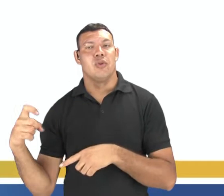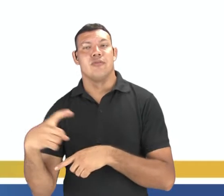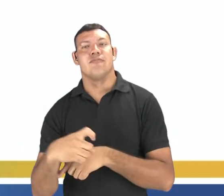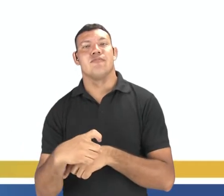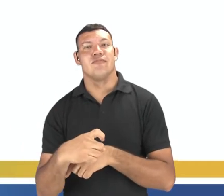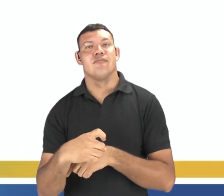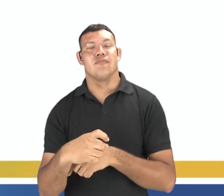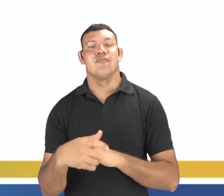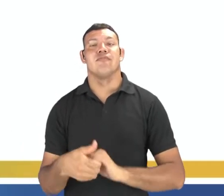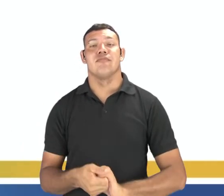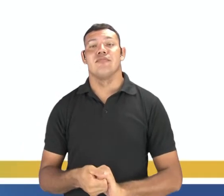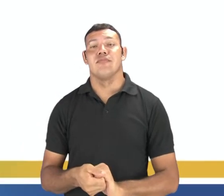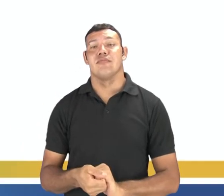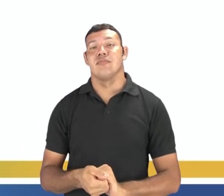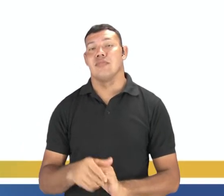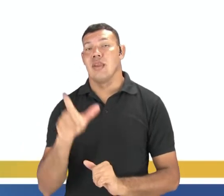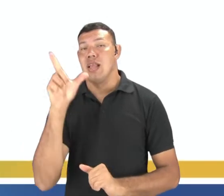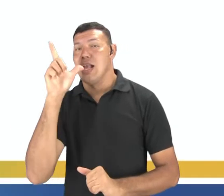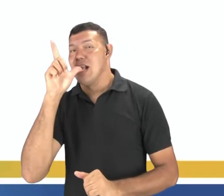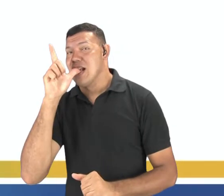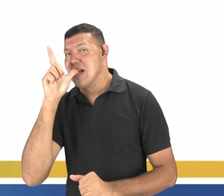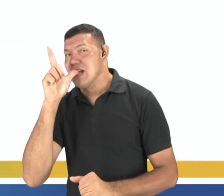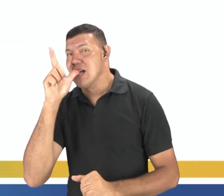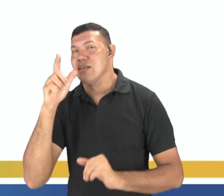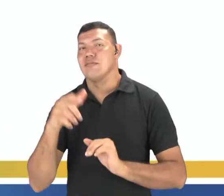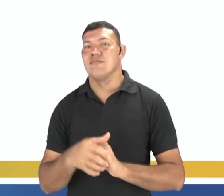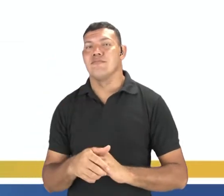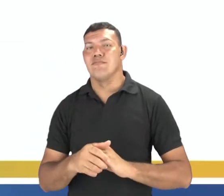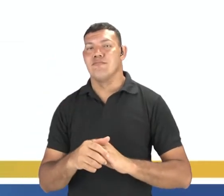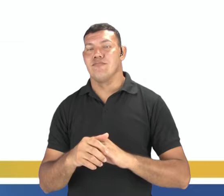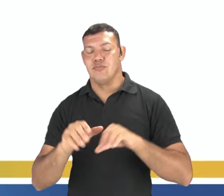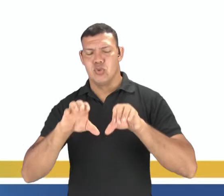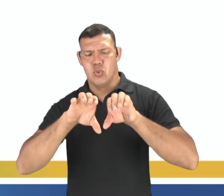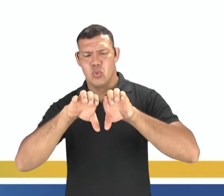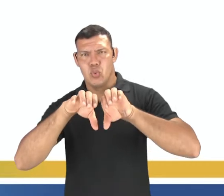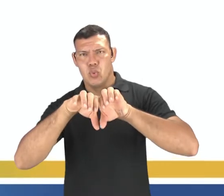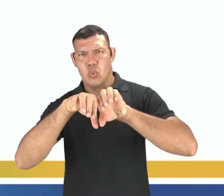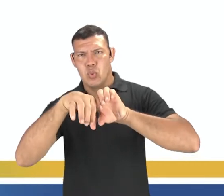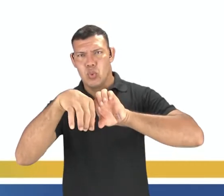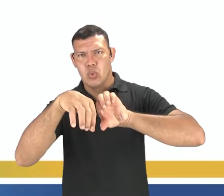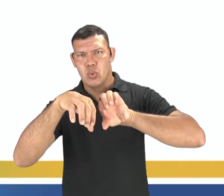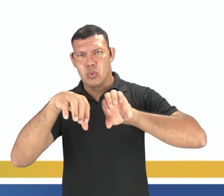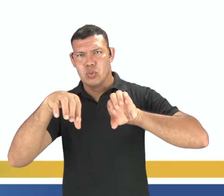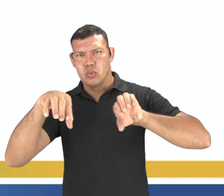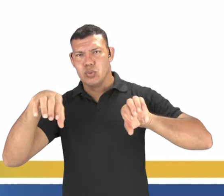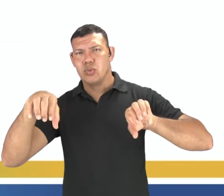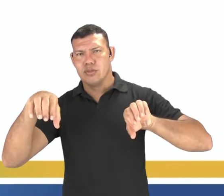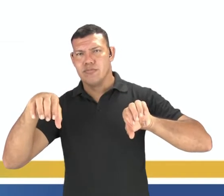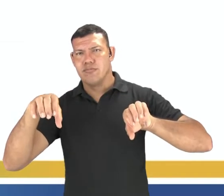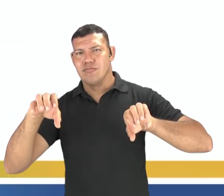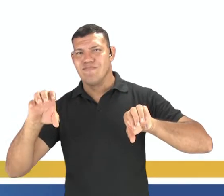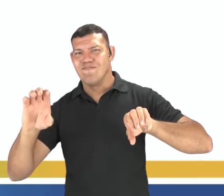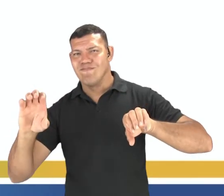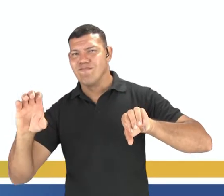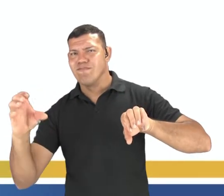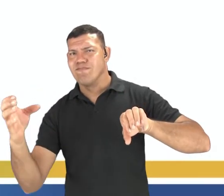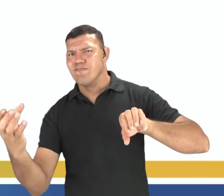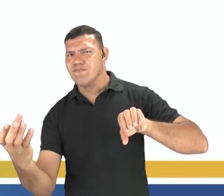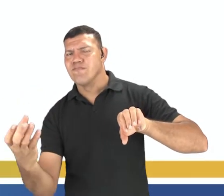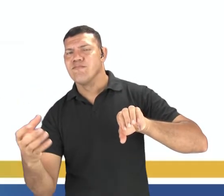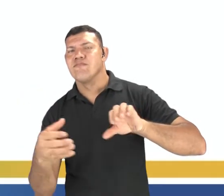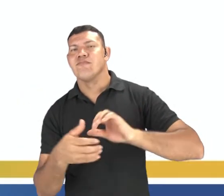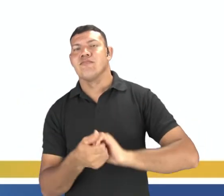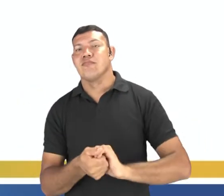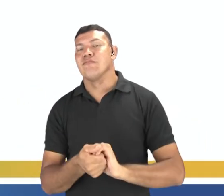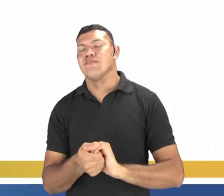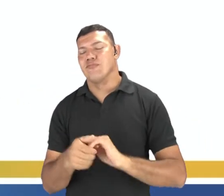o pênis? O pênis é um órgão de forma cilíndrica com uma dilatação na extremidade. Essa